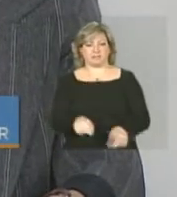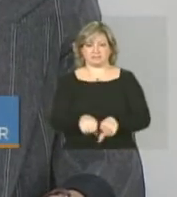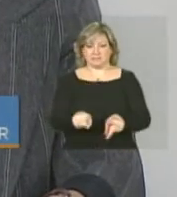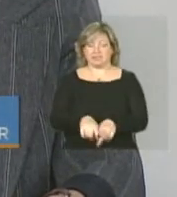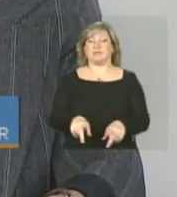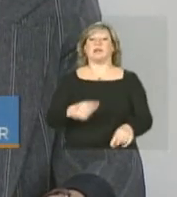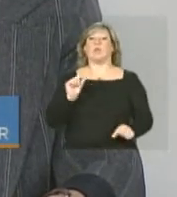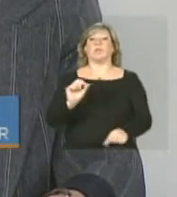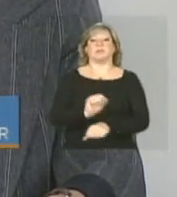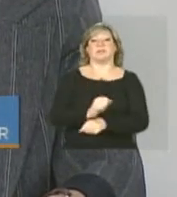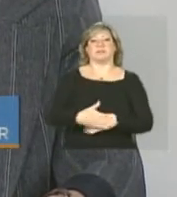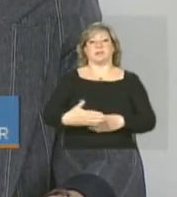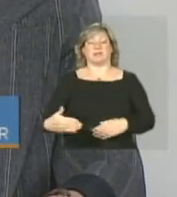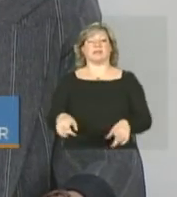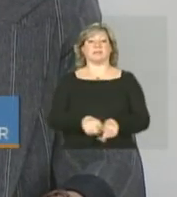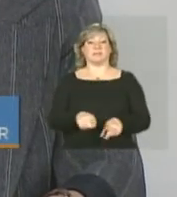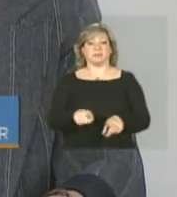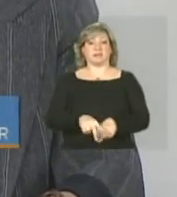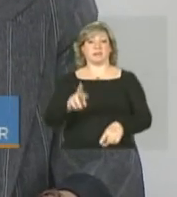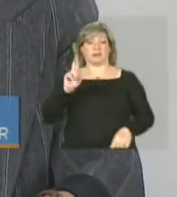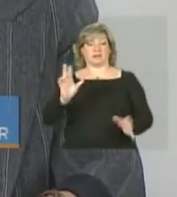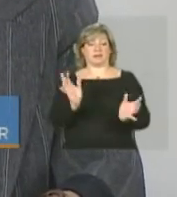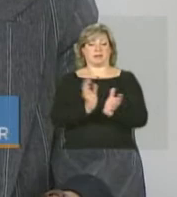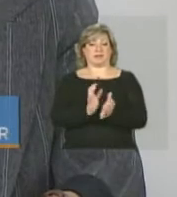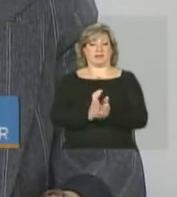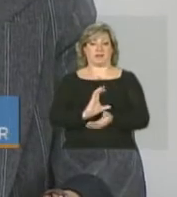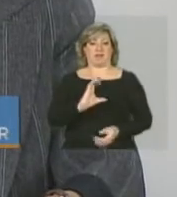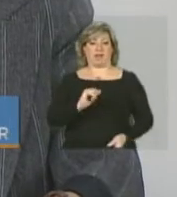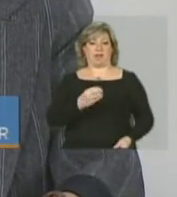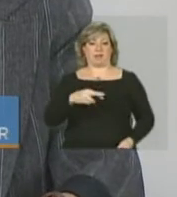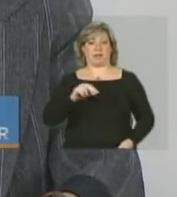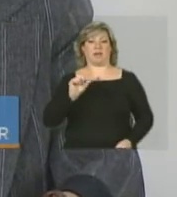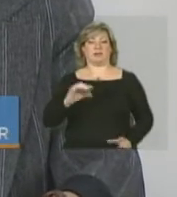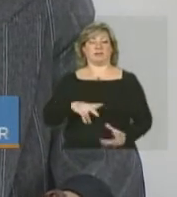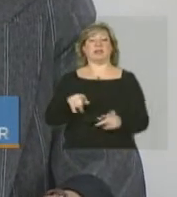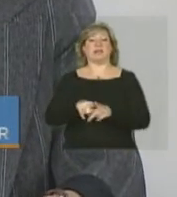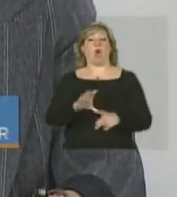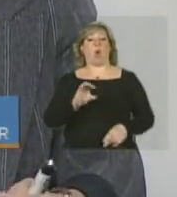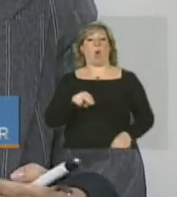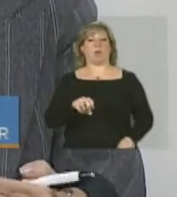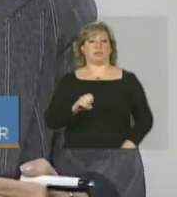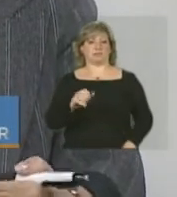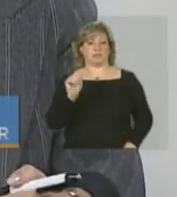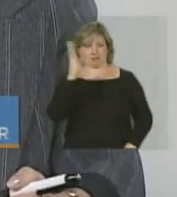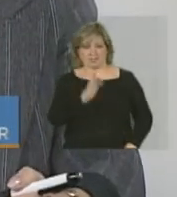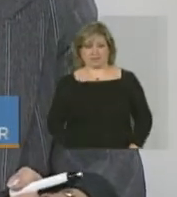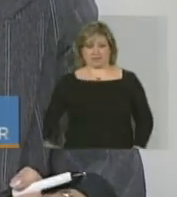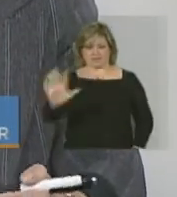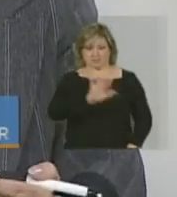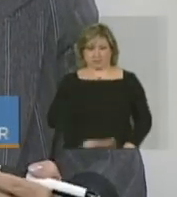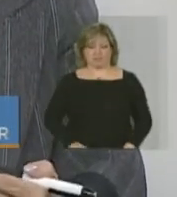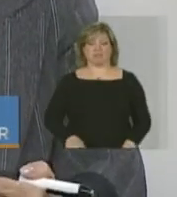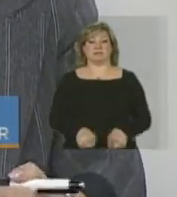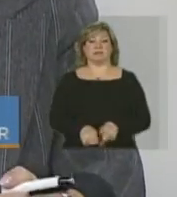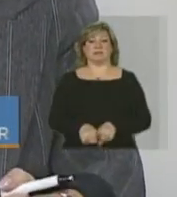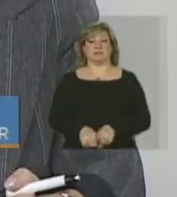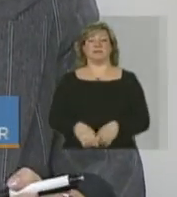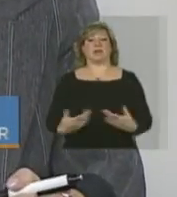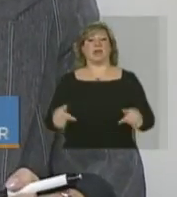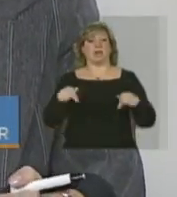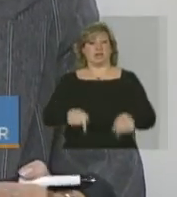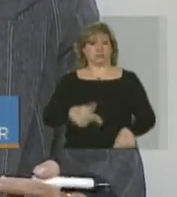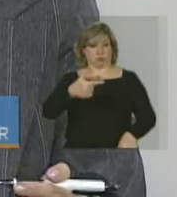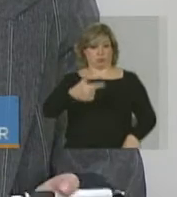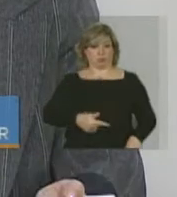Câmara Interministerial, da CAISAN, e também do Conselho Nacional. Neste mesmo dia, o